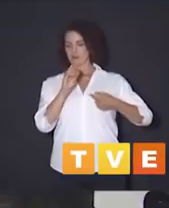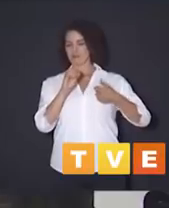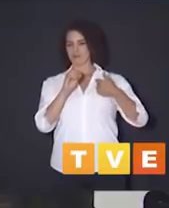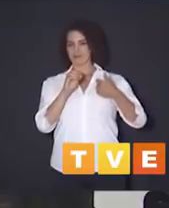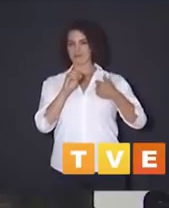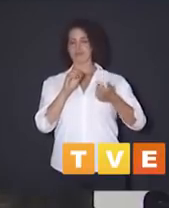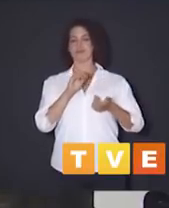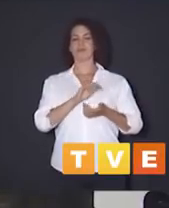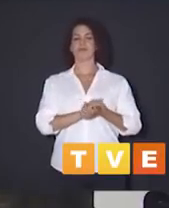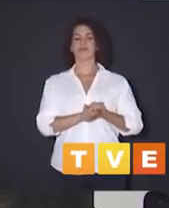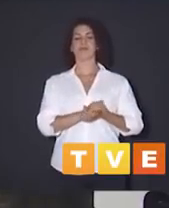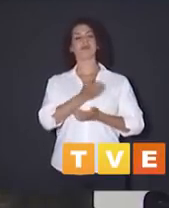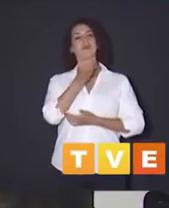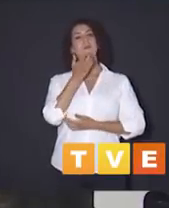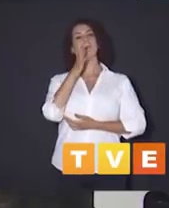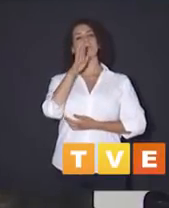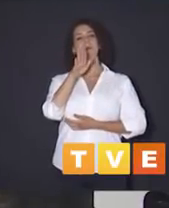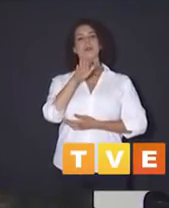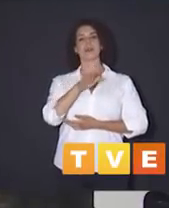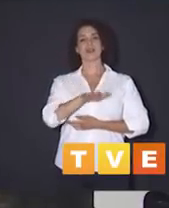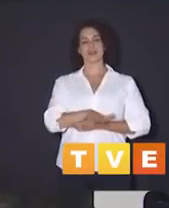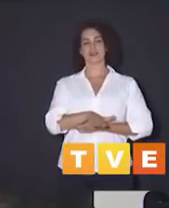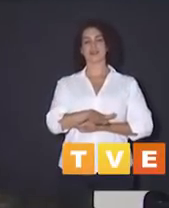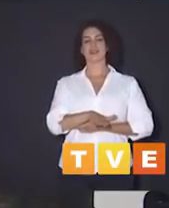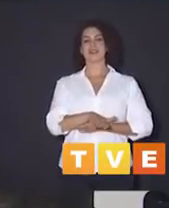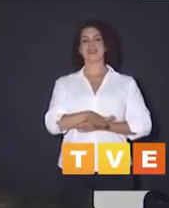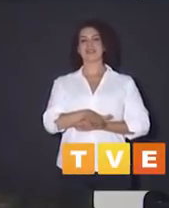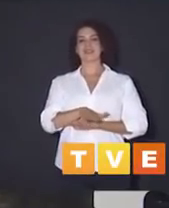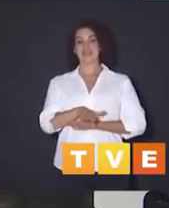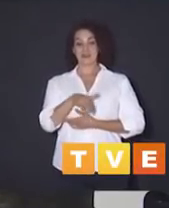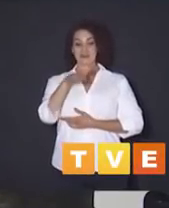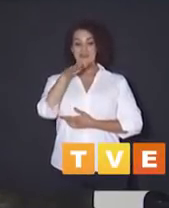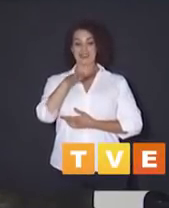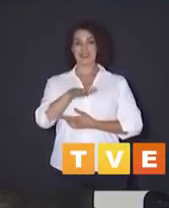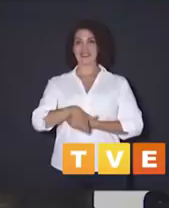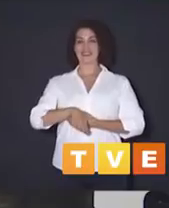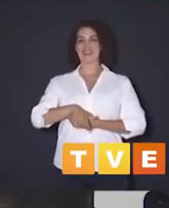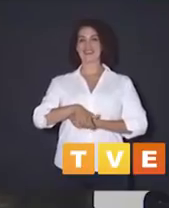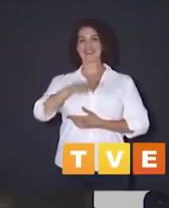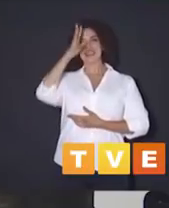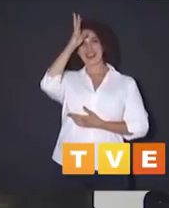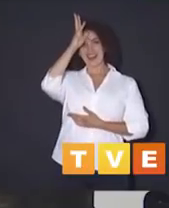nesta tarde de tanto os galos tecendo